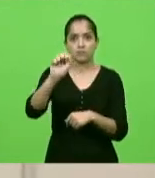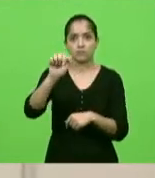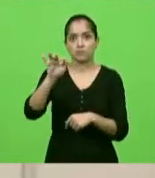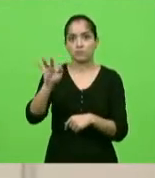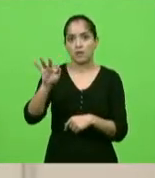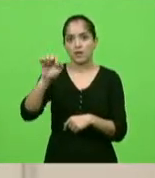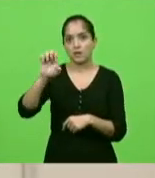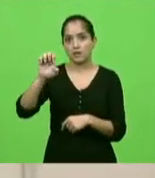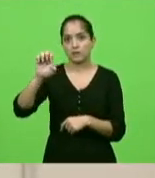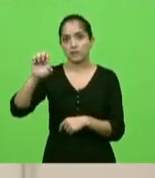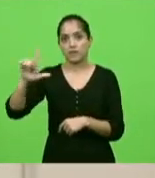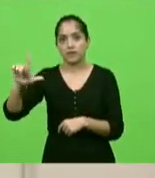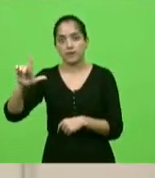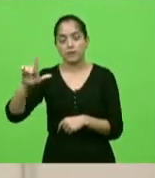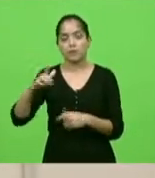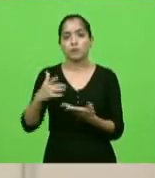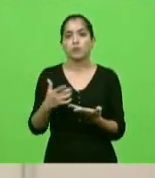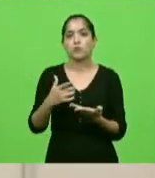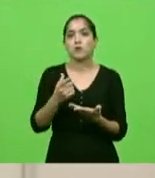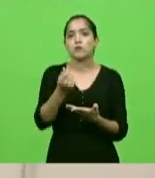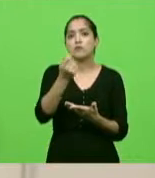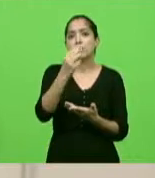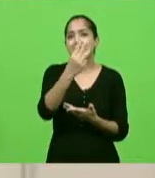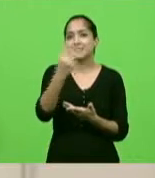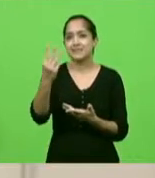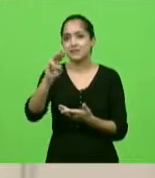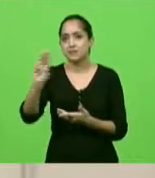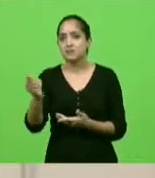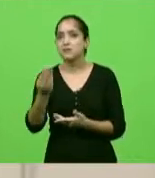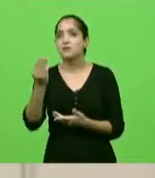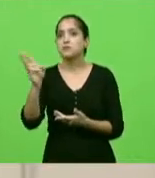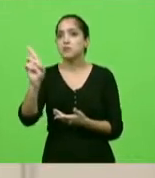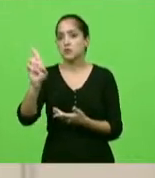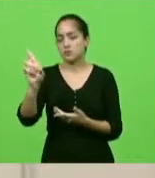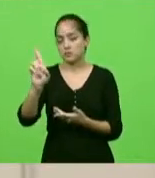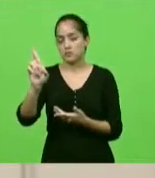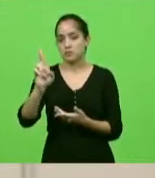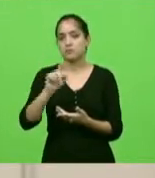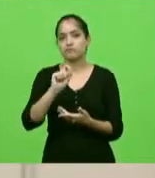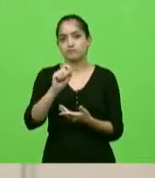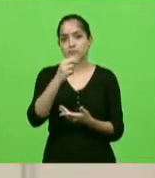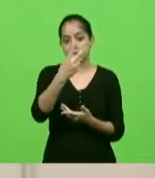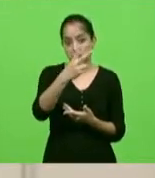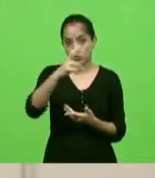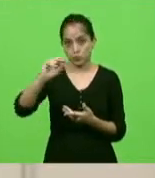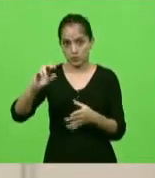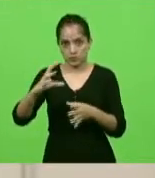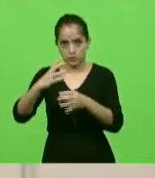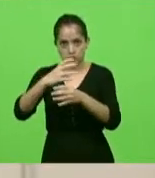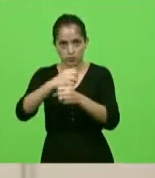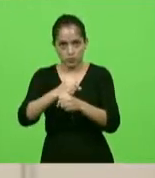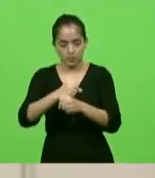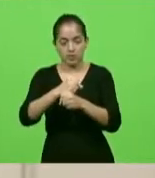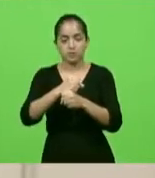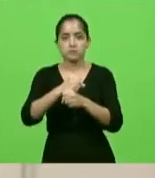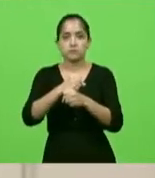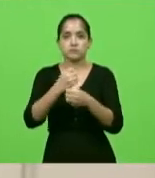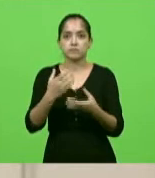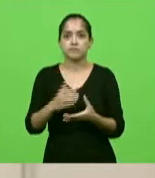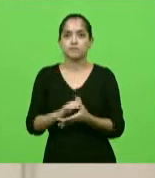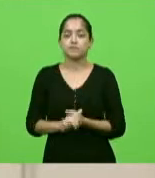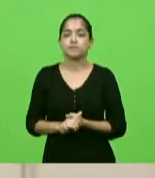Rusca Weckerlin, no valor de R$ 33 milhões, referente a 200 respiradores,